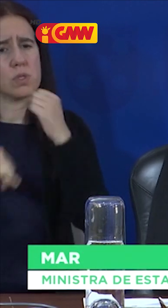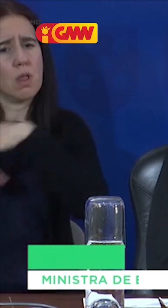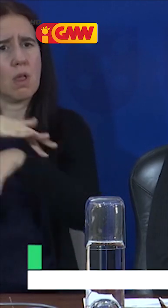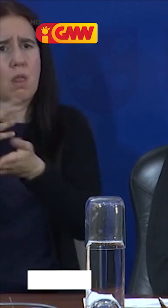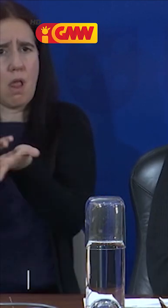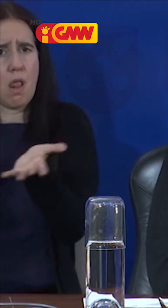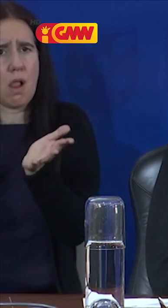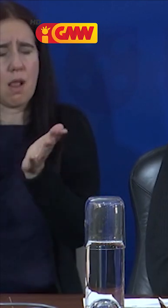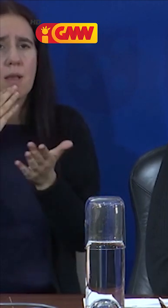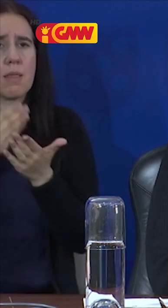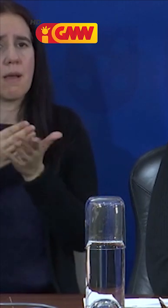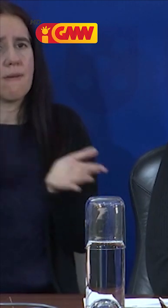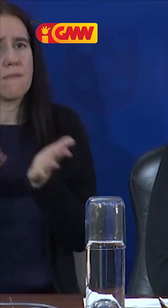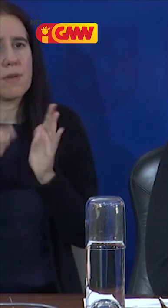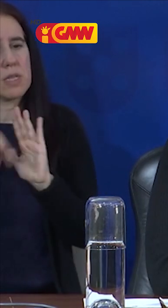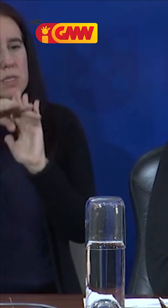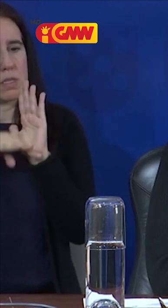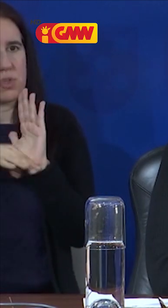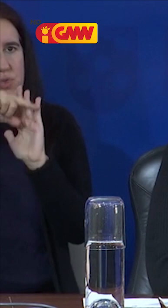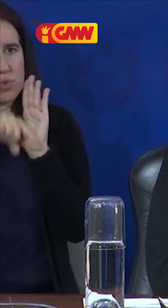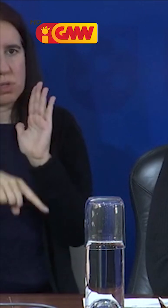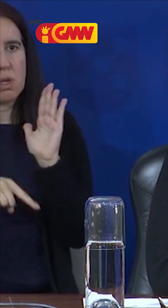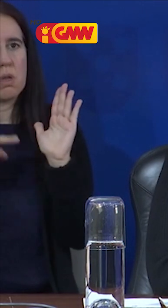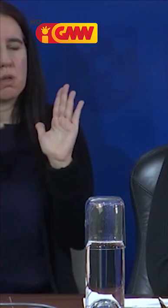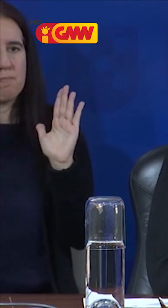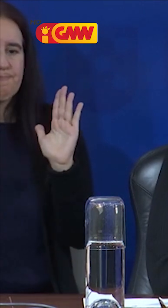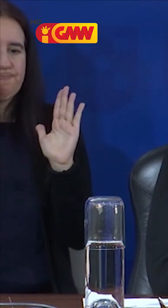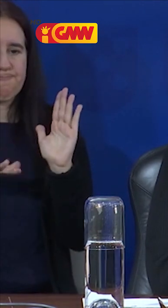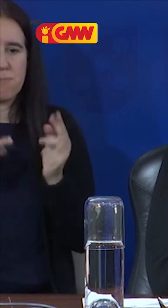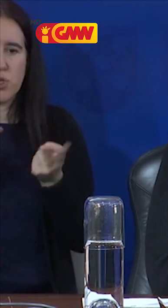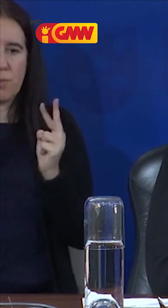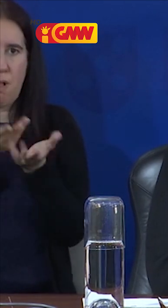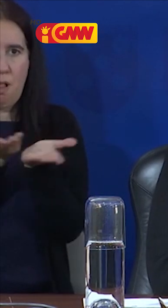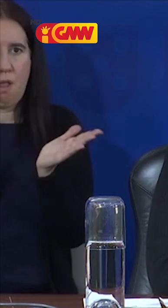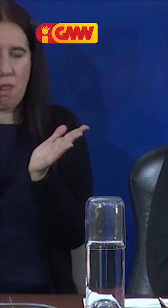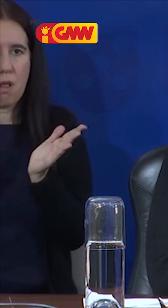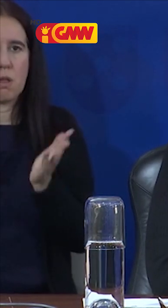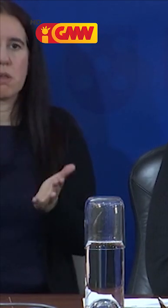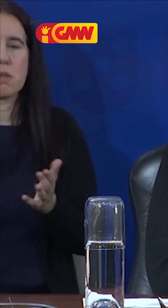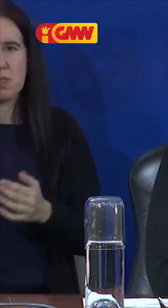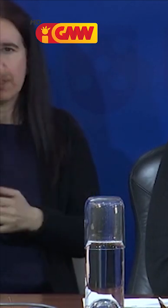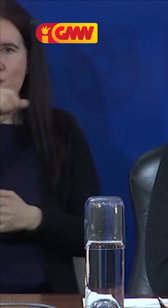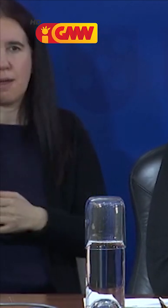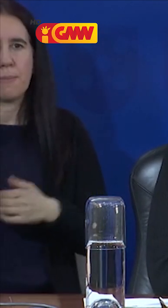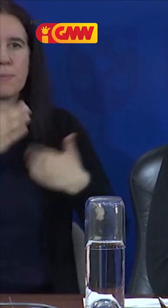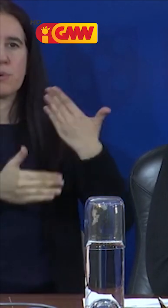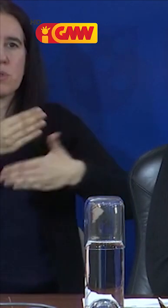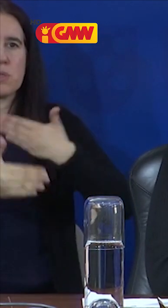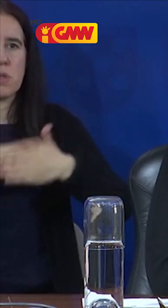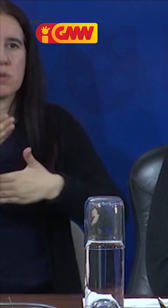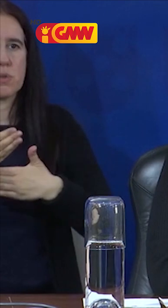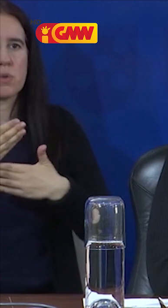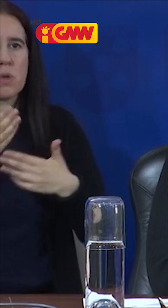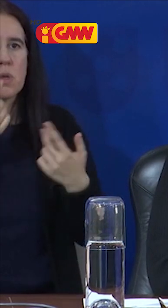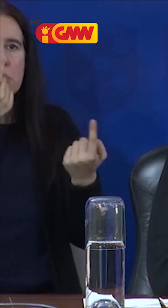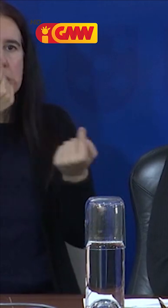civil, para ter uma lista de alojamentos já disponível. Como sabem, este processo foi